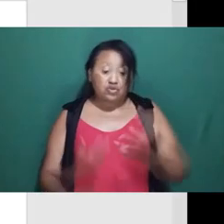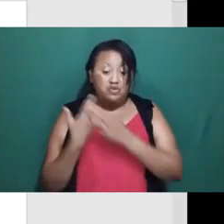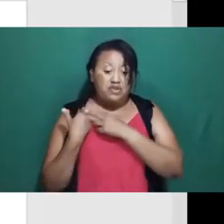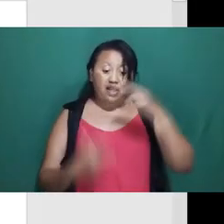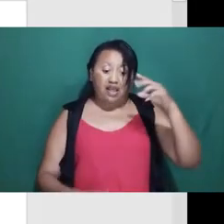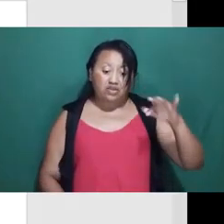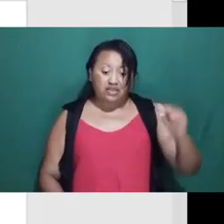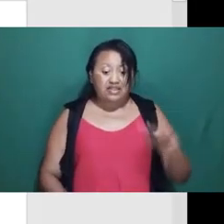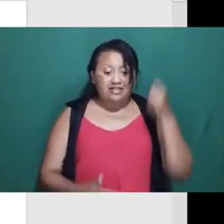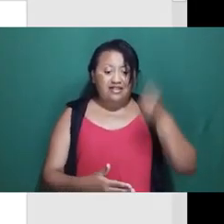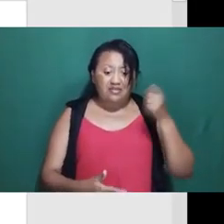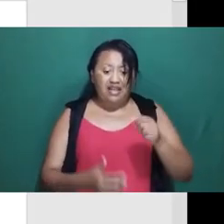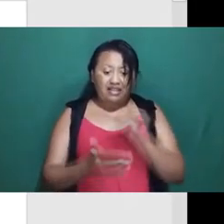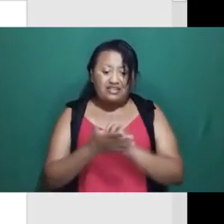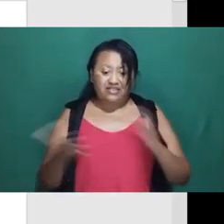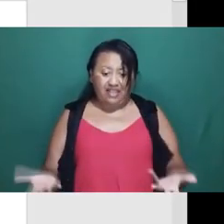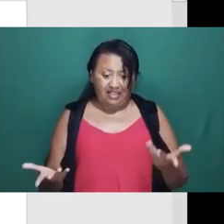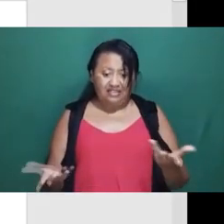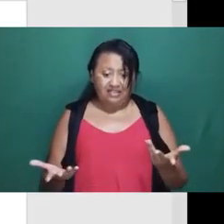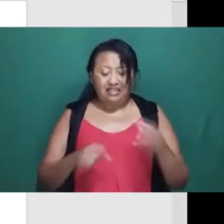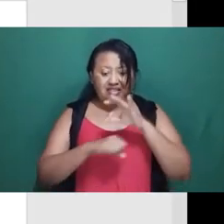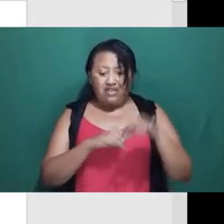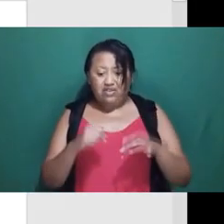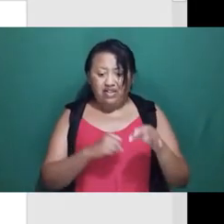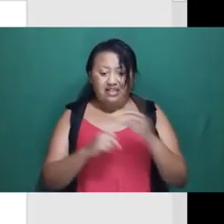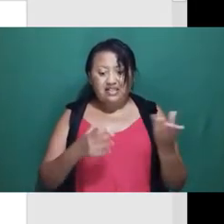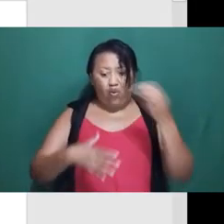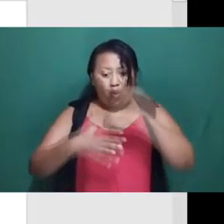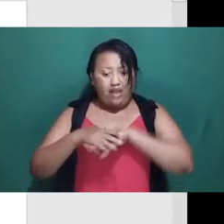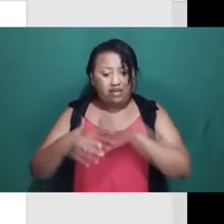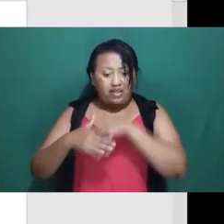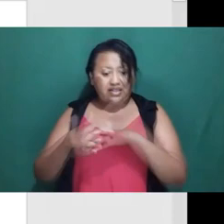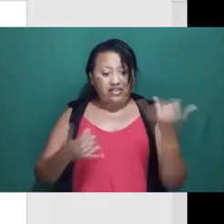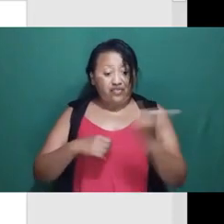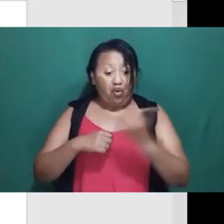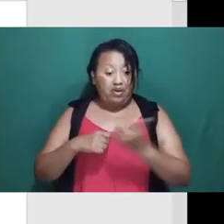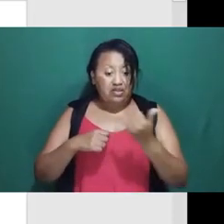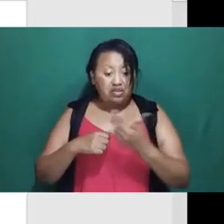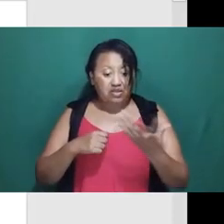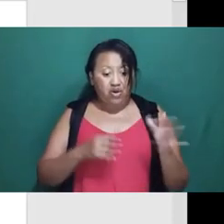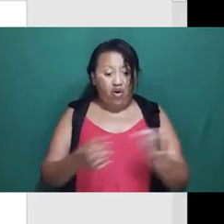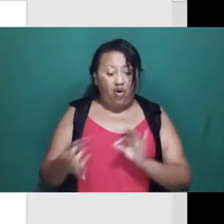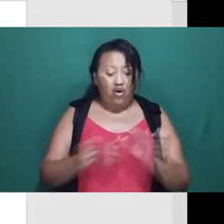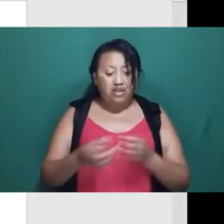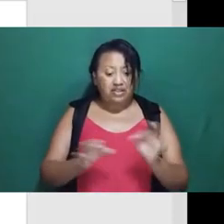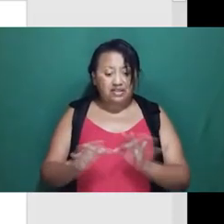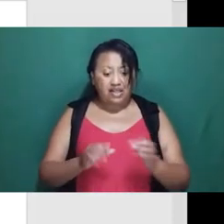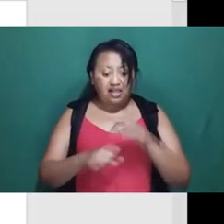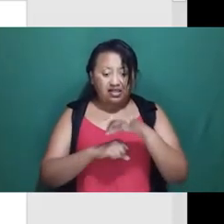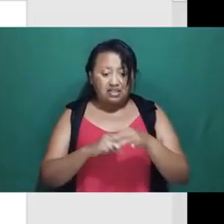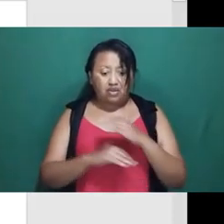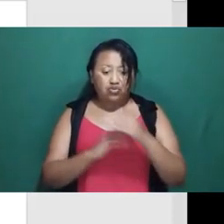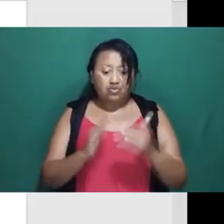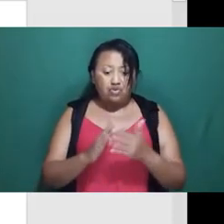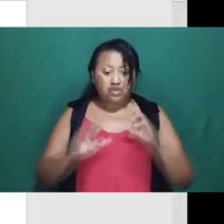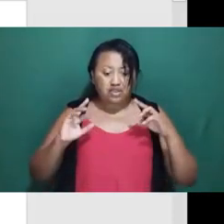determinadas atividades celulares e armazenar as informações que coordenaram as células por isso todas as salas somáticas do corpo possuem o mesmo